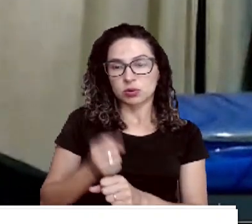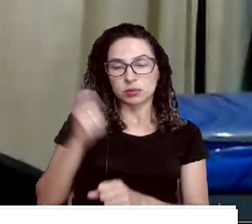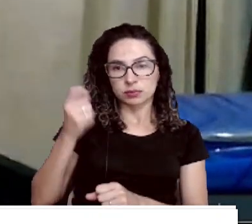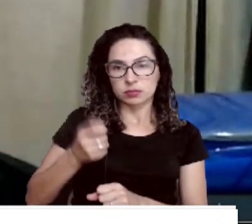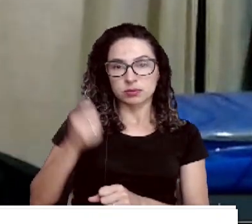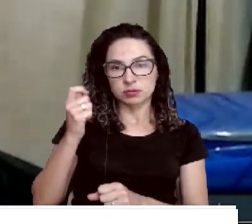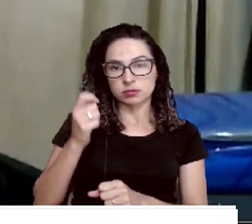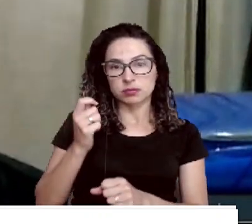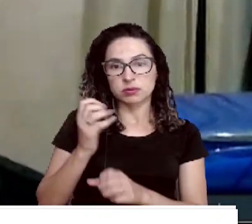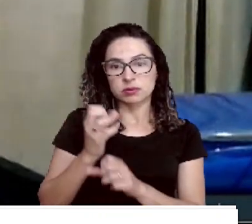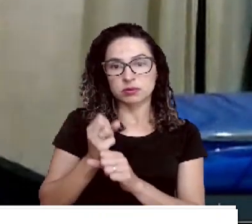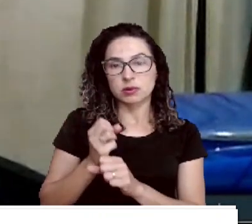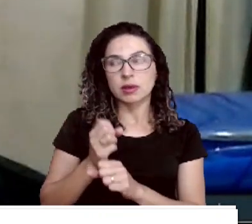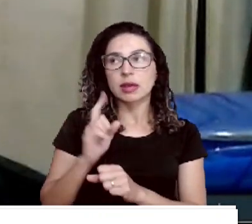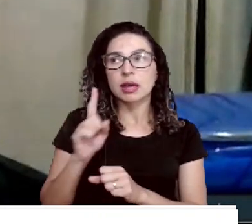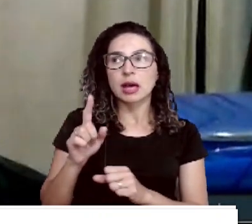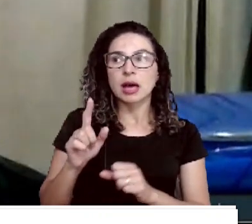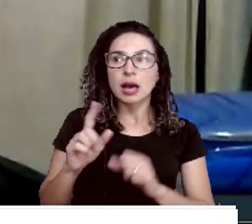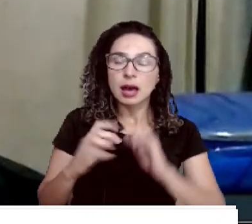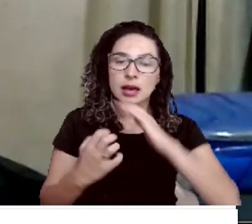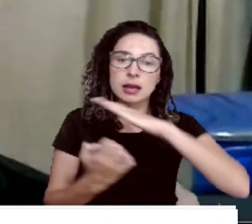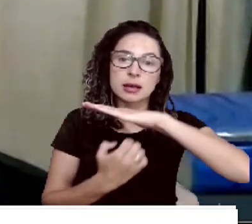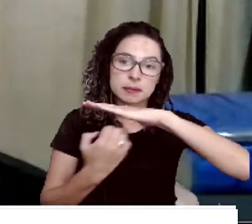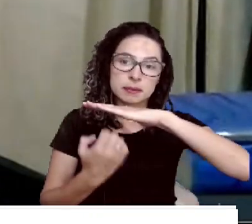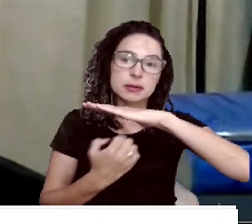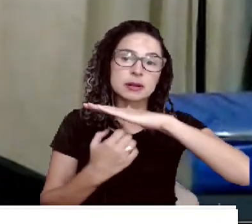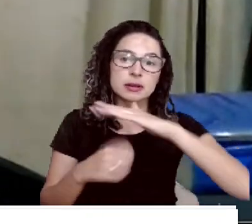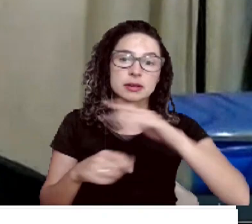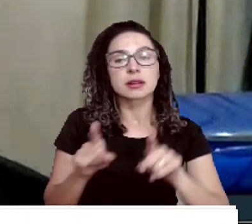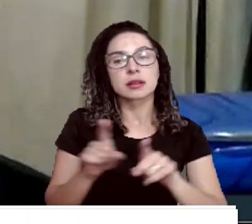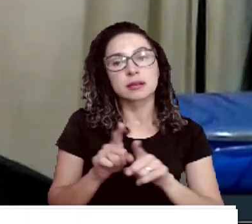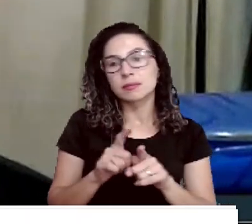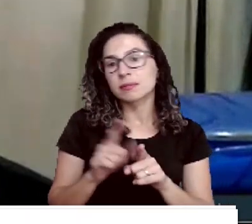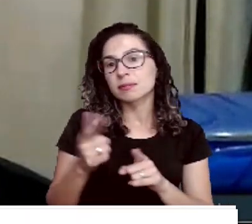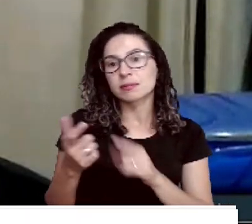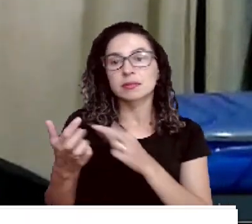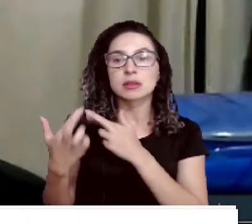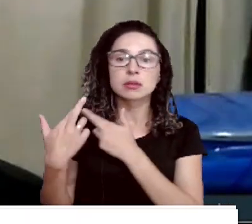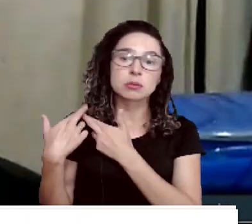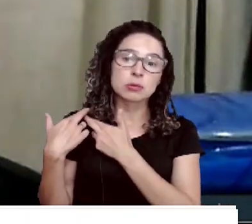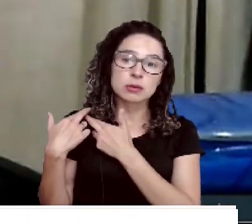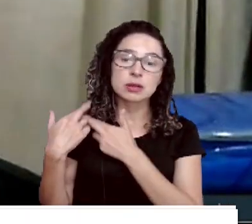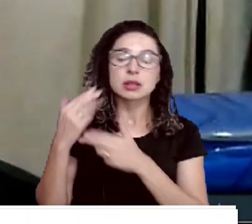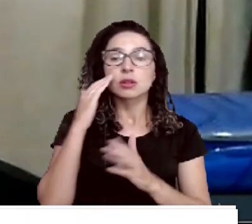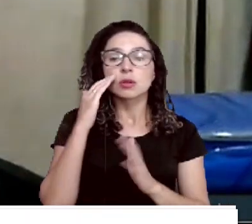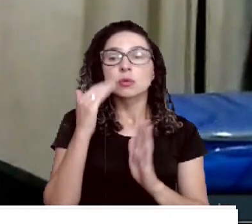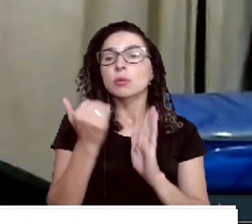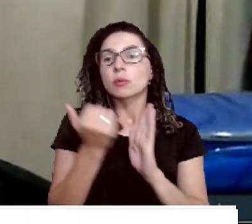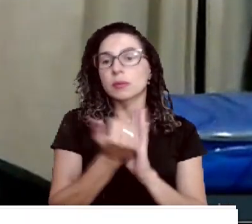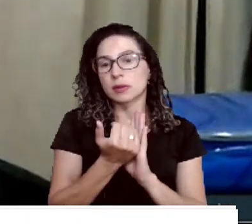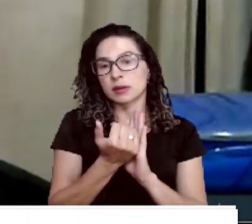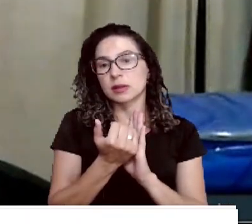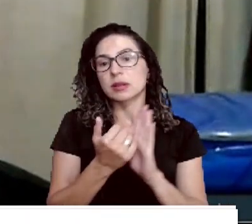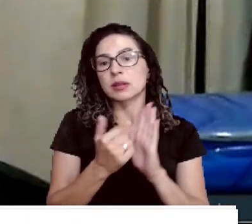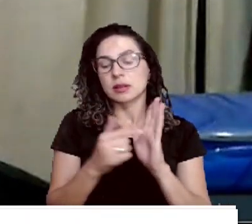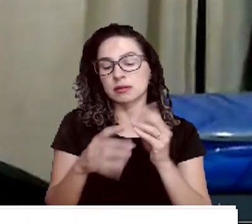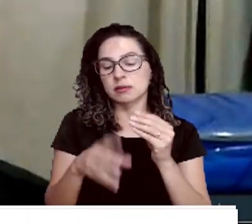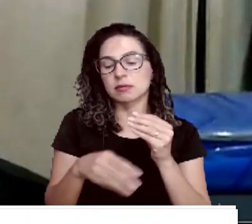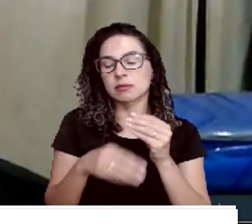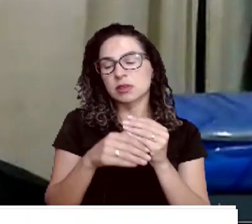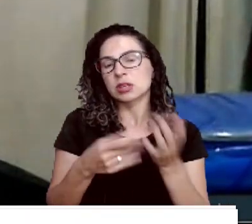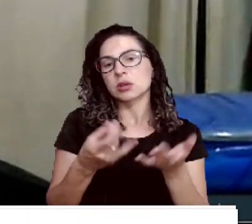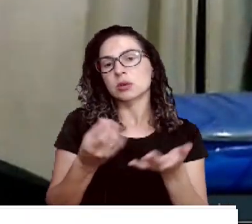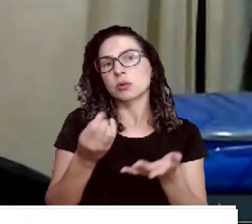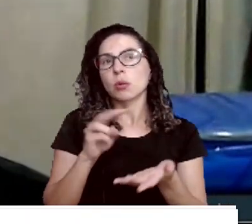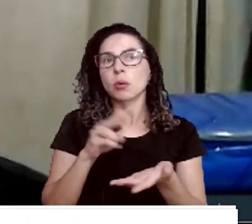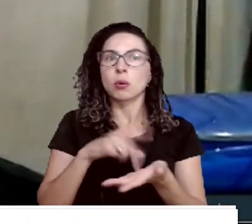a empresa ela fica também sem responsabilidade nenhuma de cumprir o aditivo, o contrato e assim por diante. Tudo